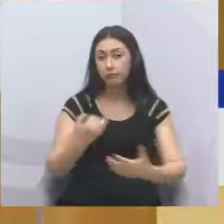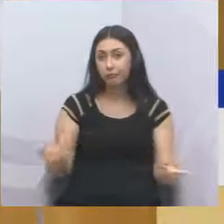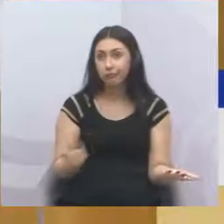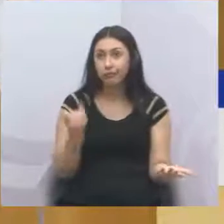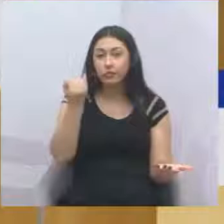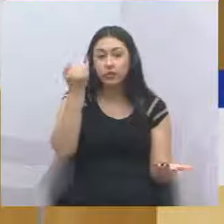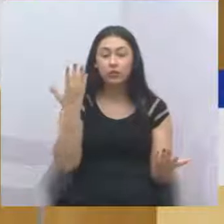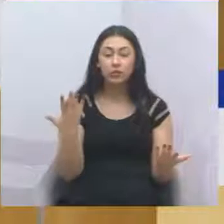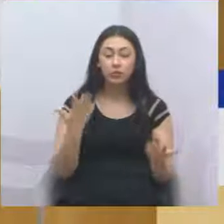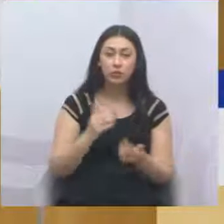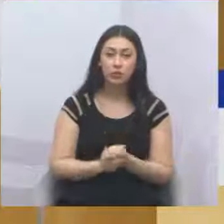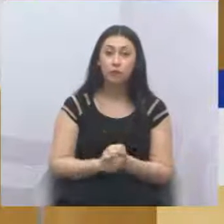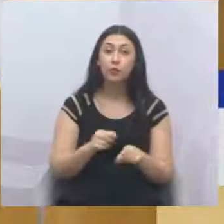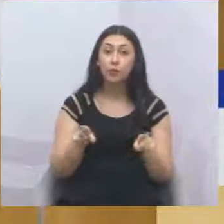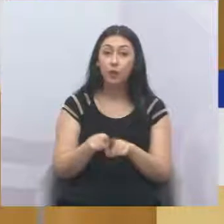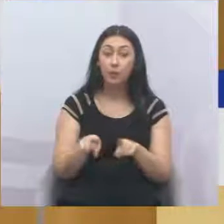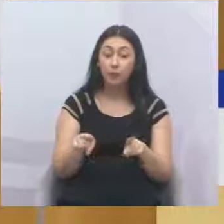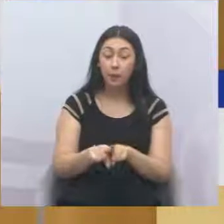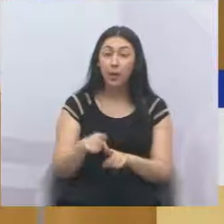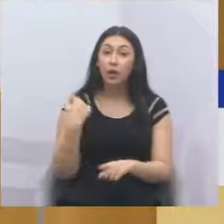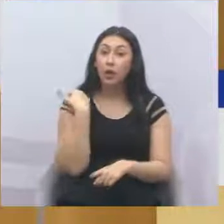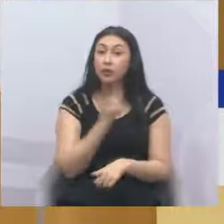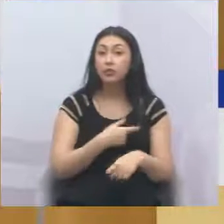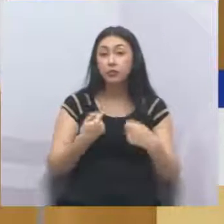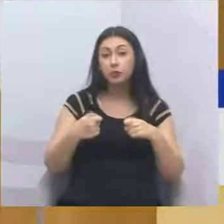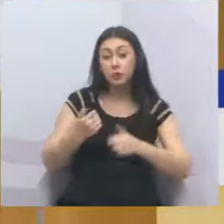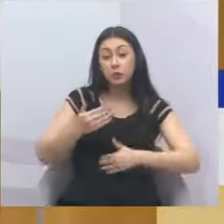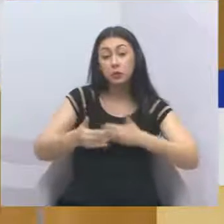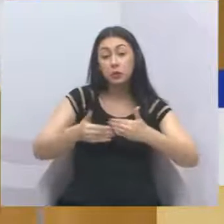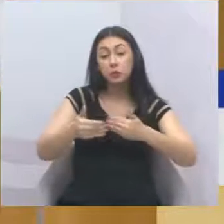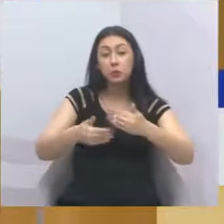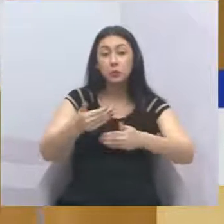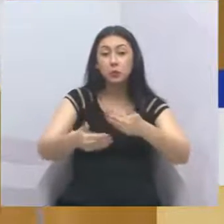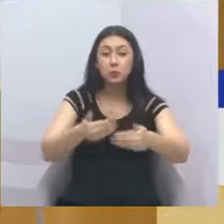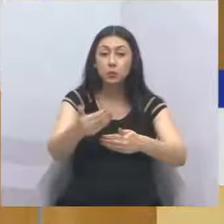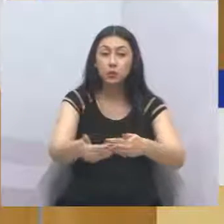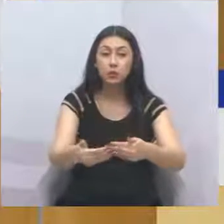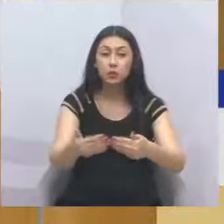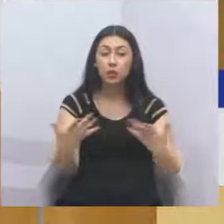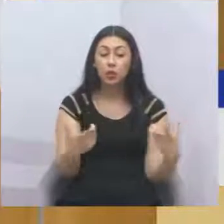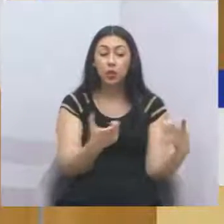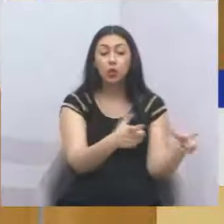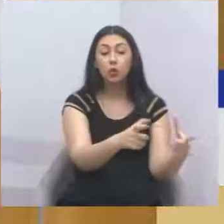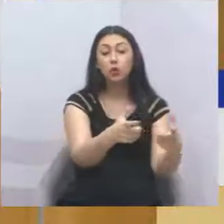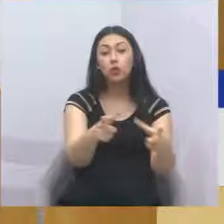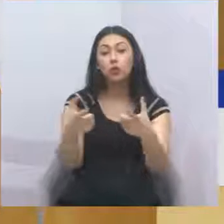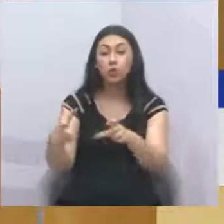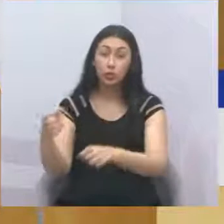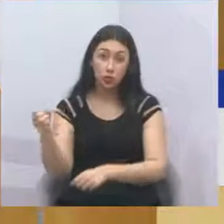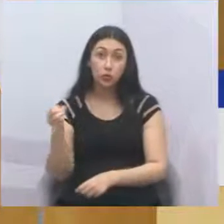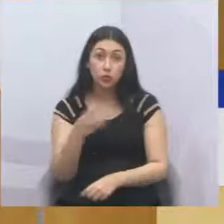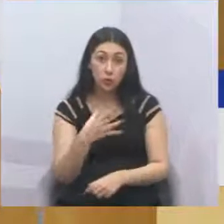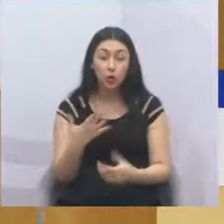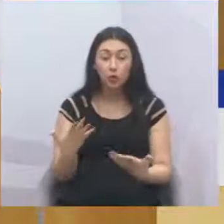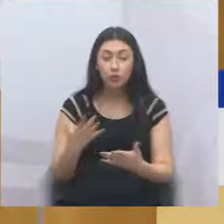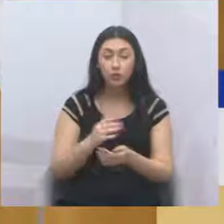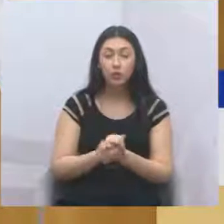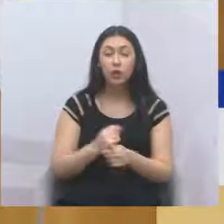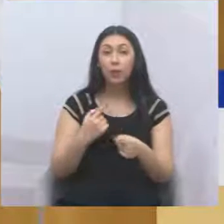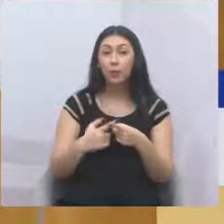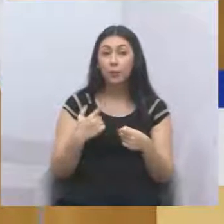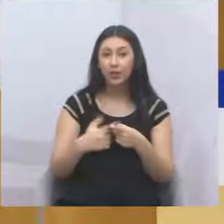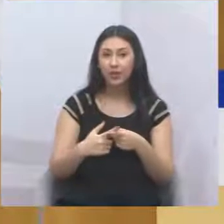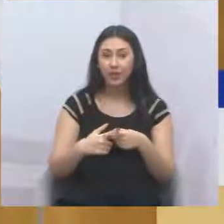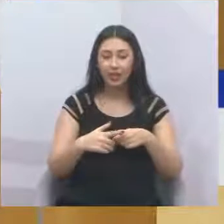fundamental. Fundamental também que nós avancemos nos novos loteamentos que estão sendo criados, porque